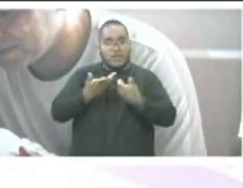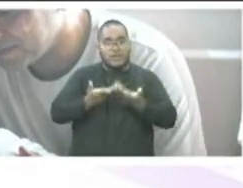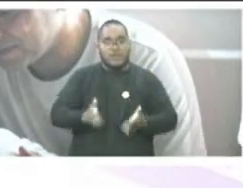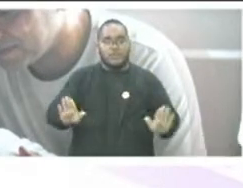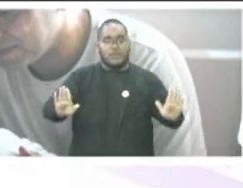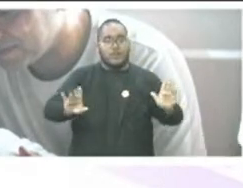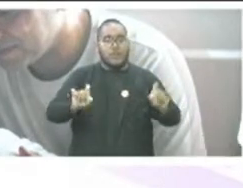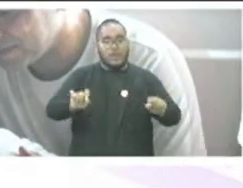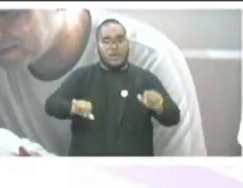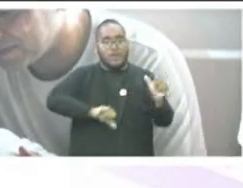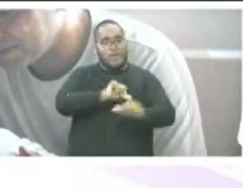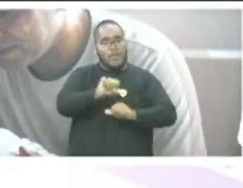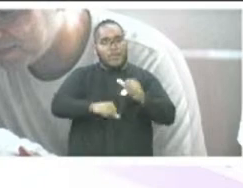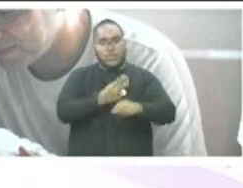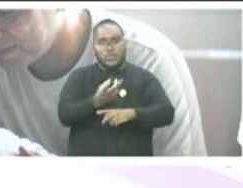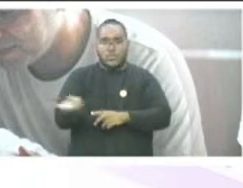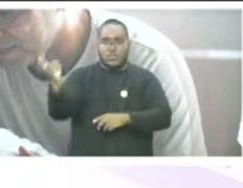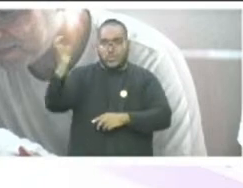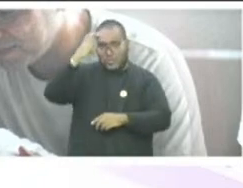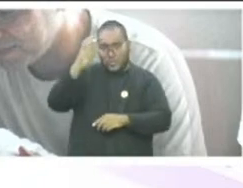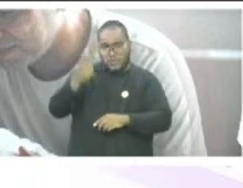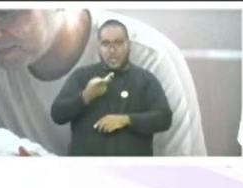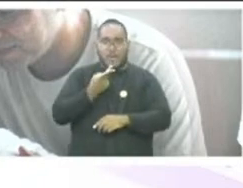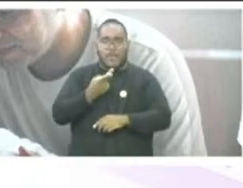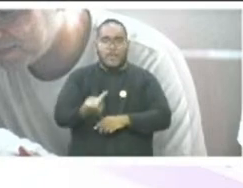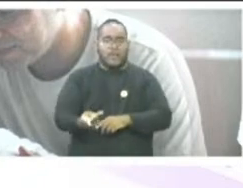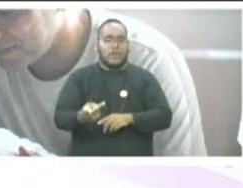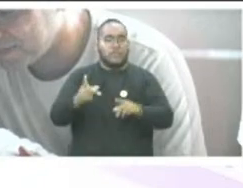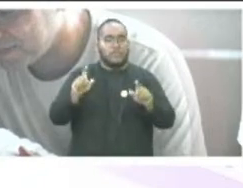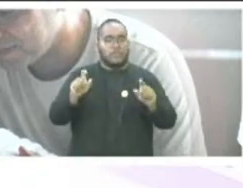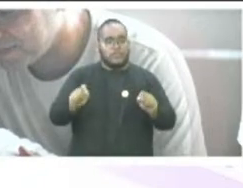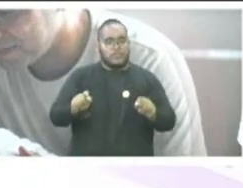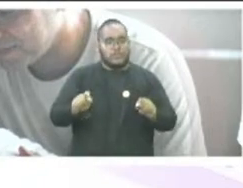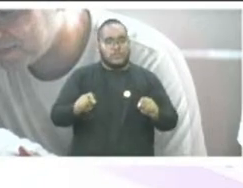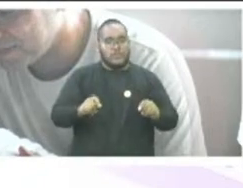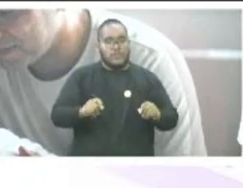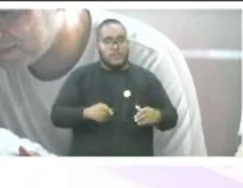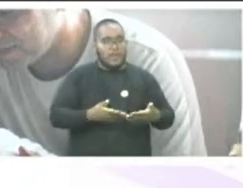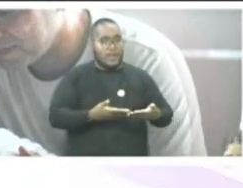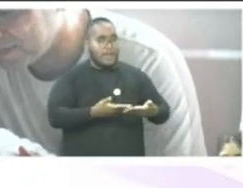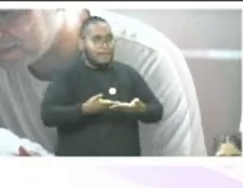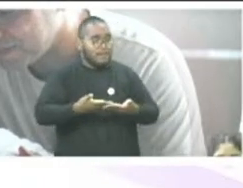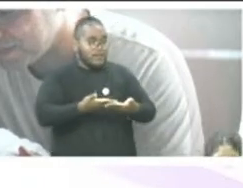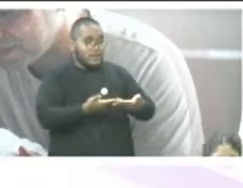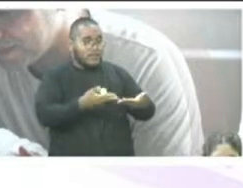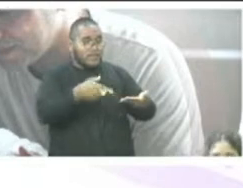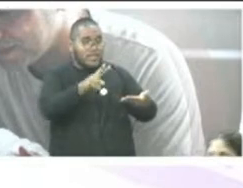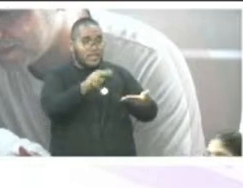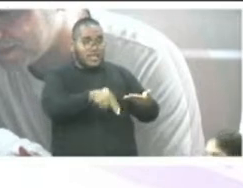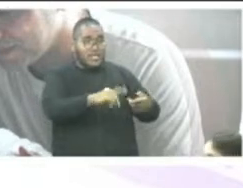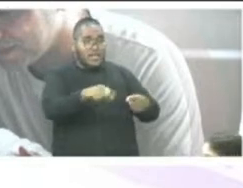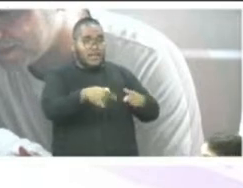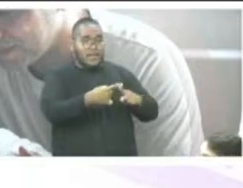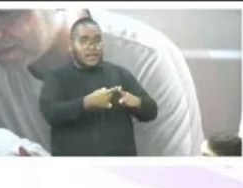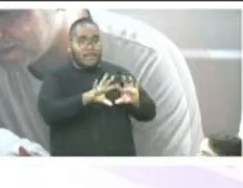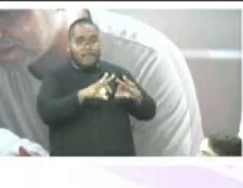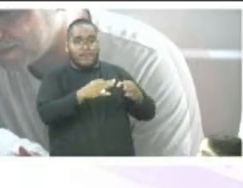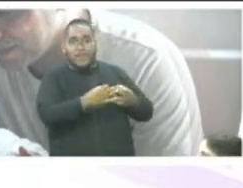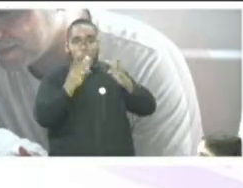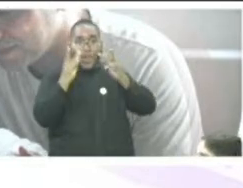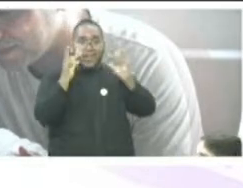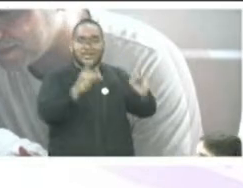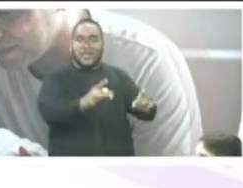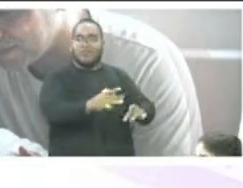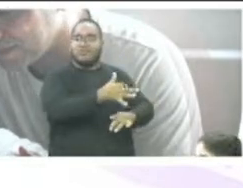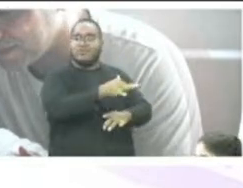cultura. A gente está falando de colocar o recém-nascido e a família no centro da atenção, do cuidado. A gente não